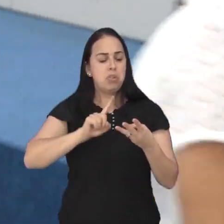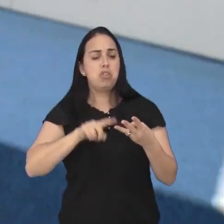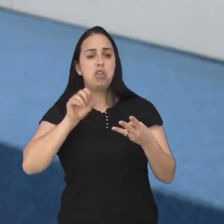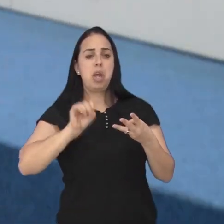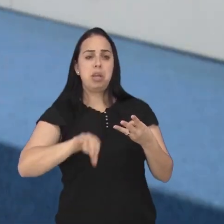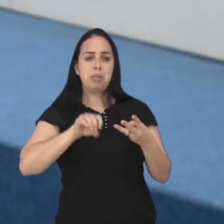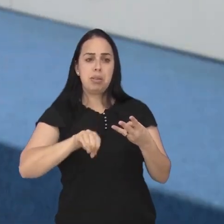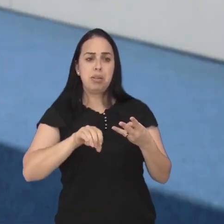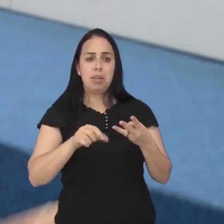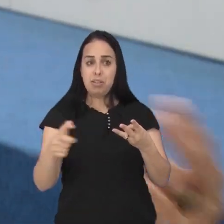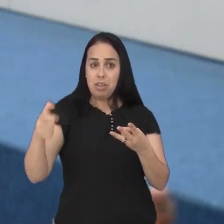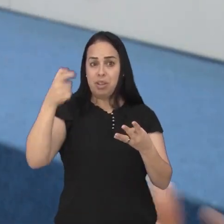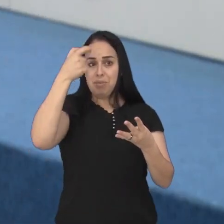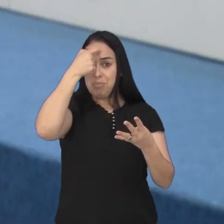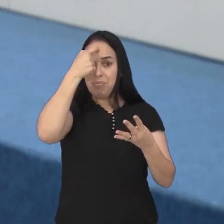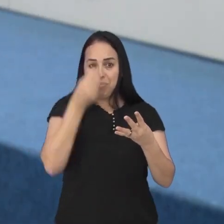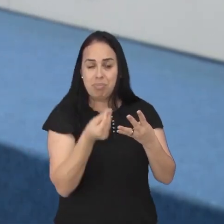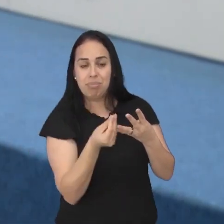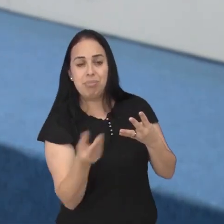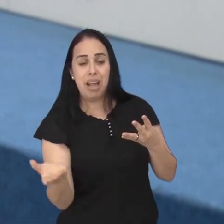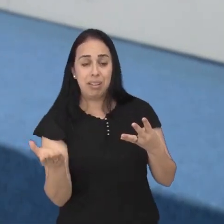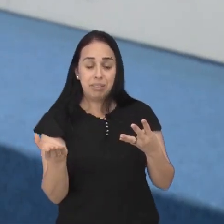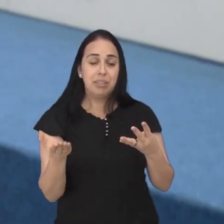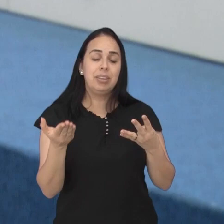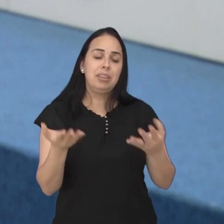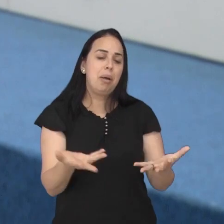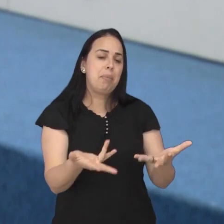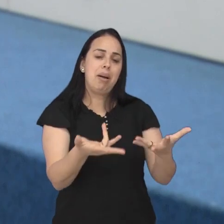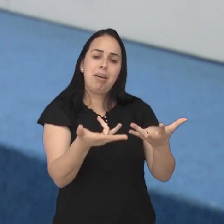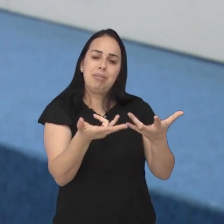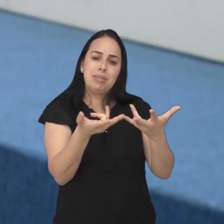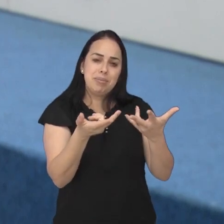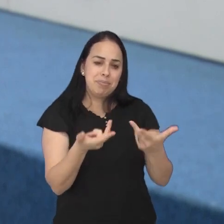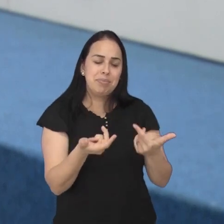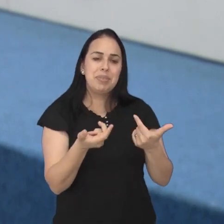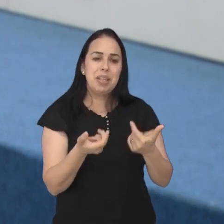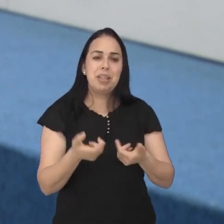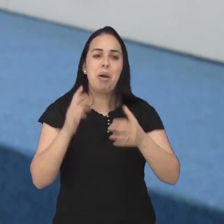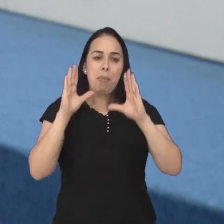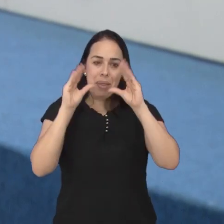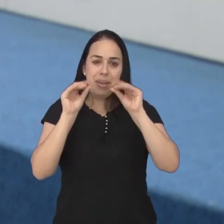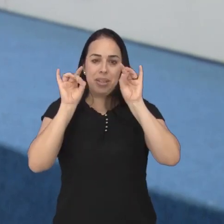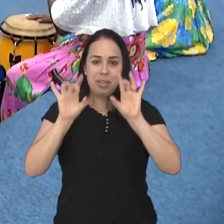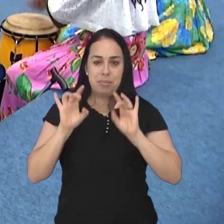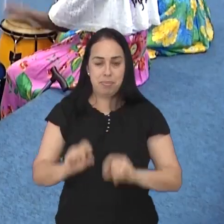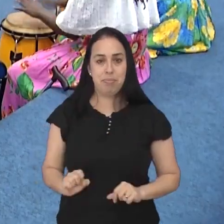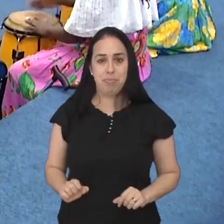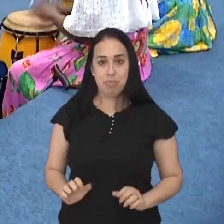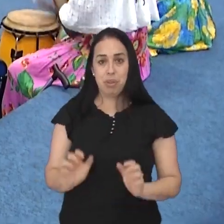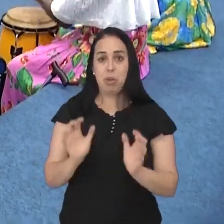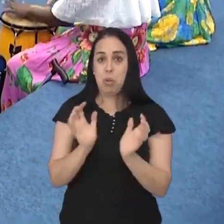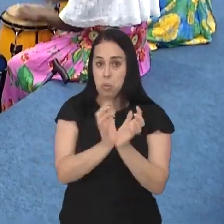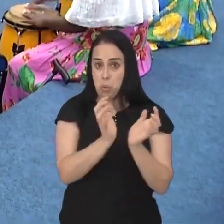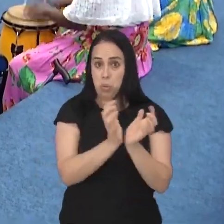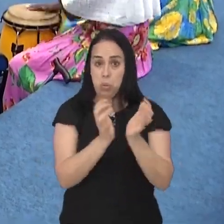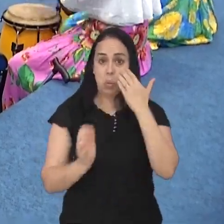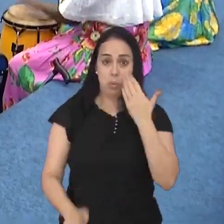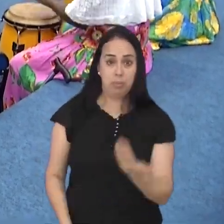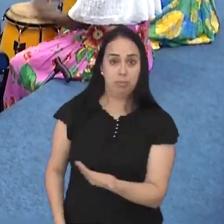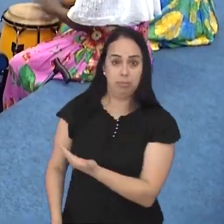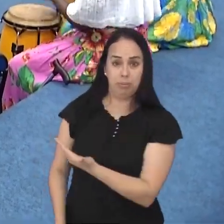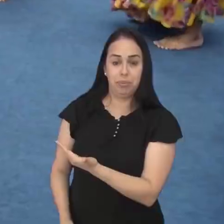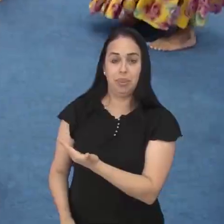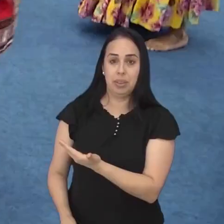de educação, de consciência mesmo, né? Então é riquíssimo, então foi uma noite especial. O grupo Djongo Mistura